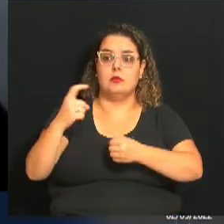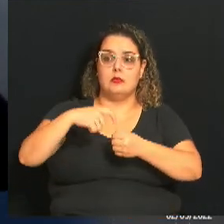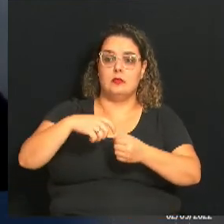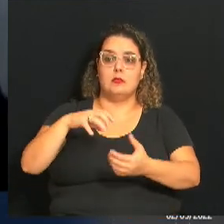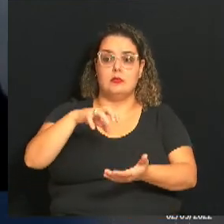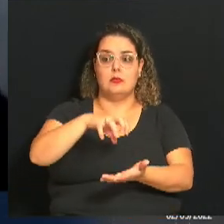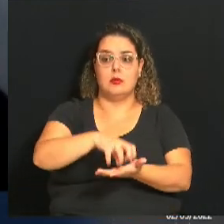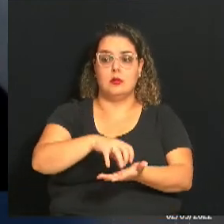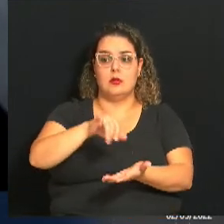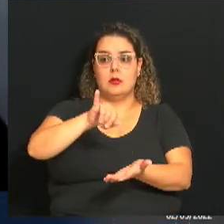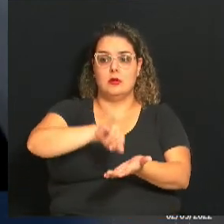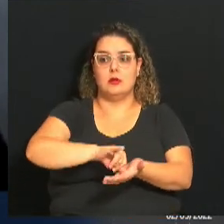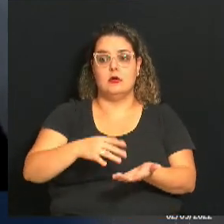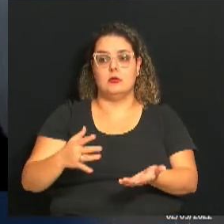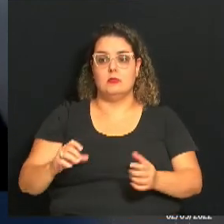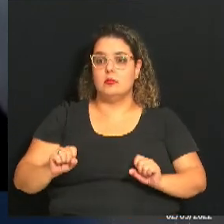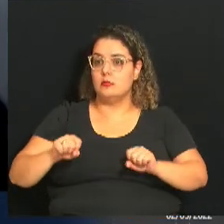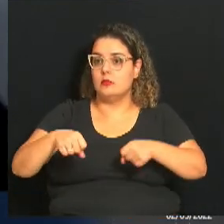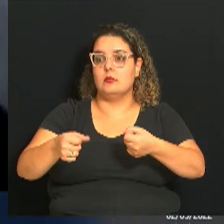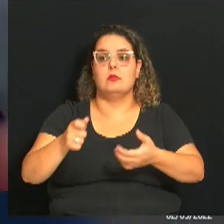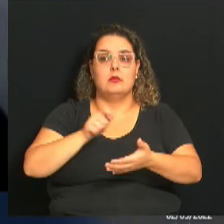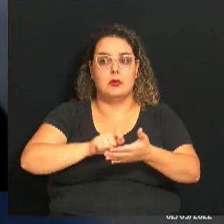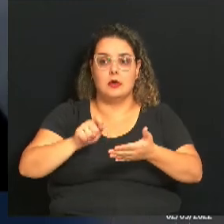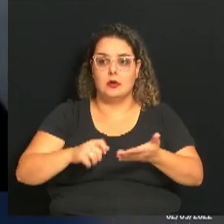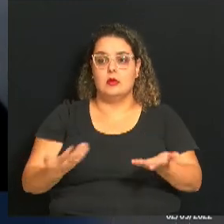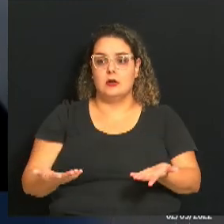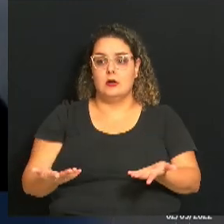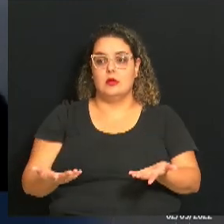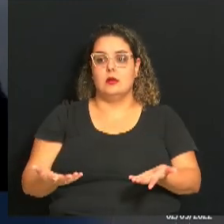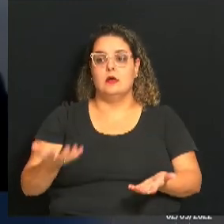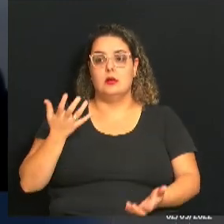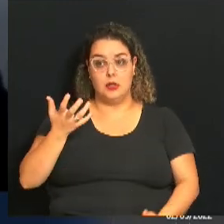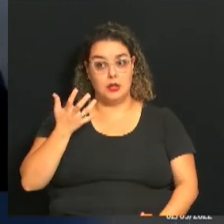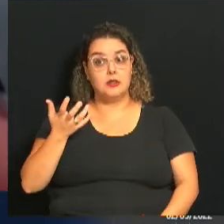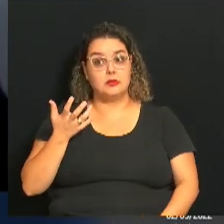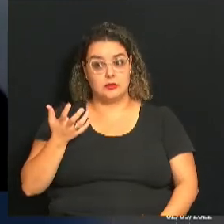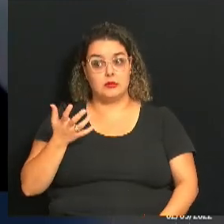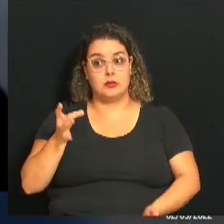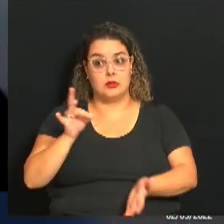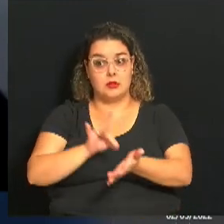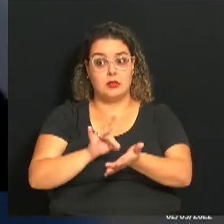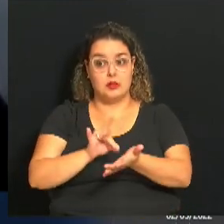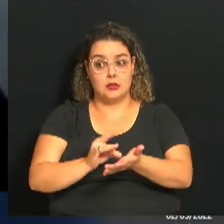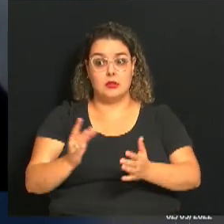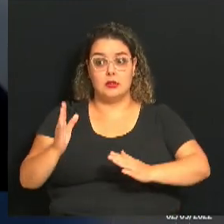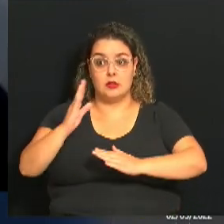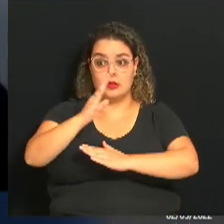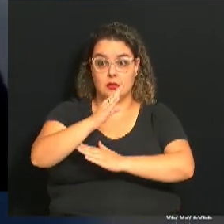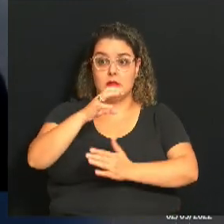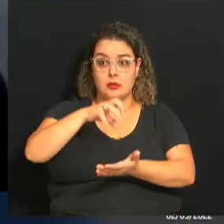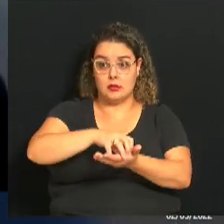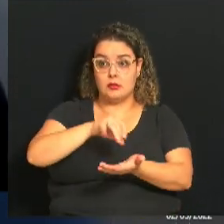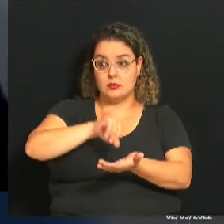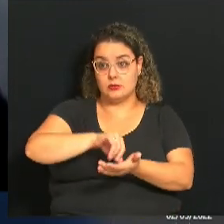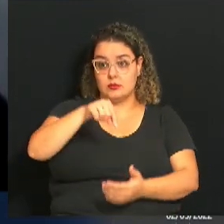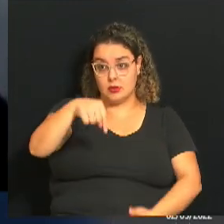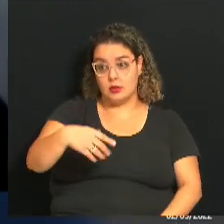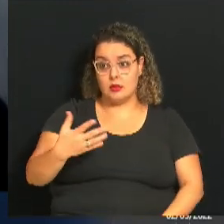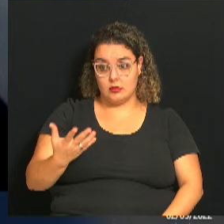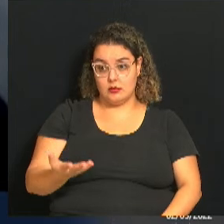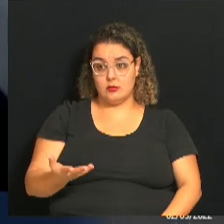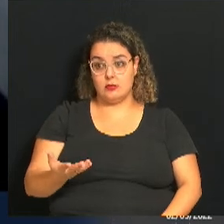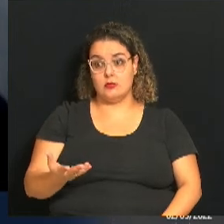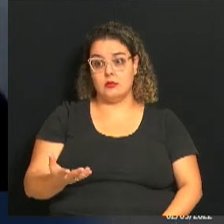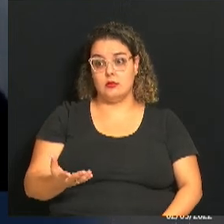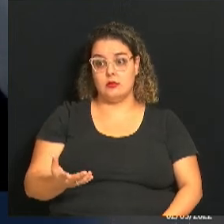vocês encabeçarem isso, a gente assina embaixo, porque a gente quer realmente a Câmara para o centro, né? Porque é onde tem